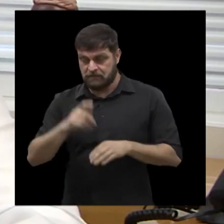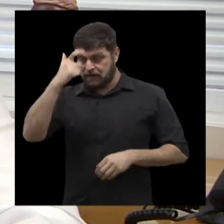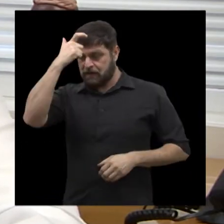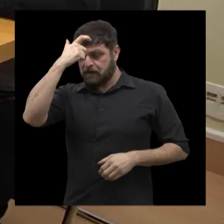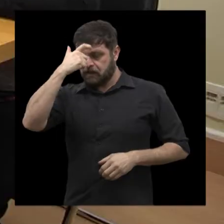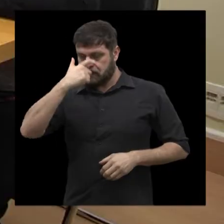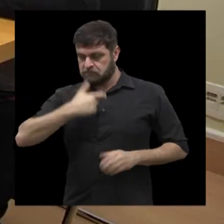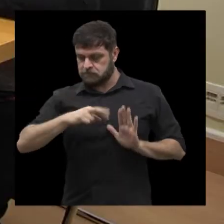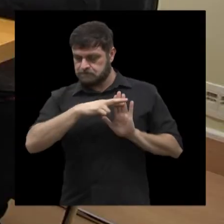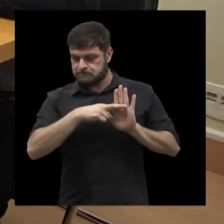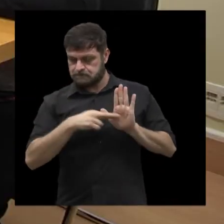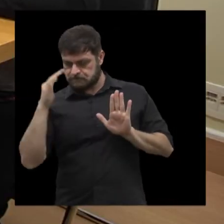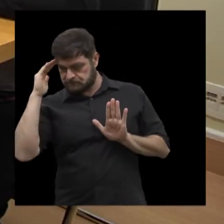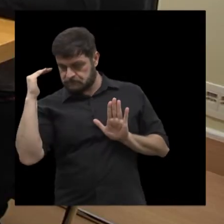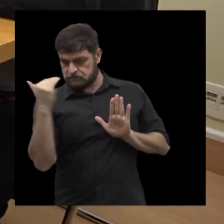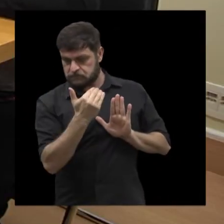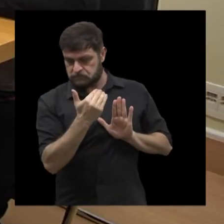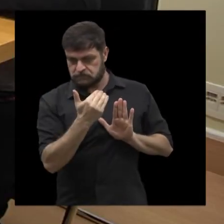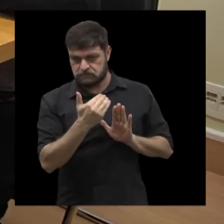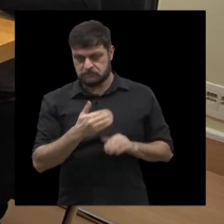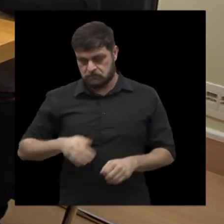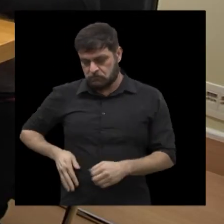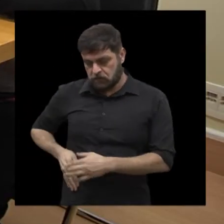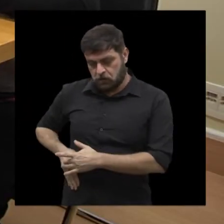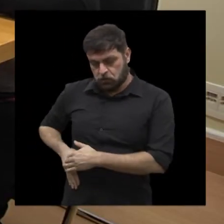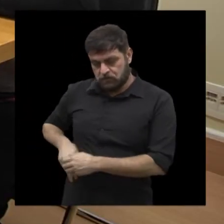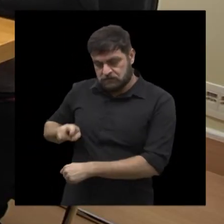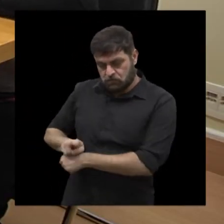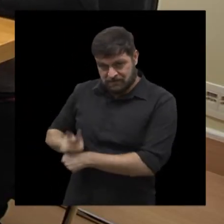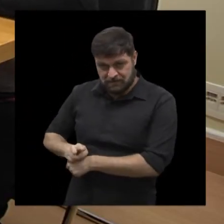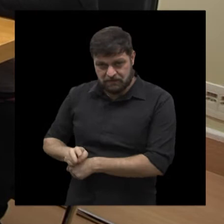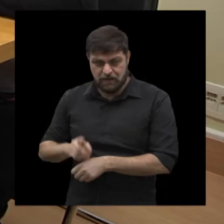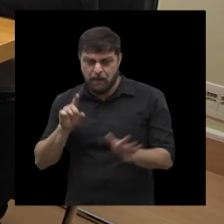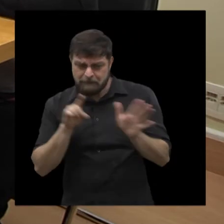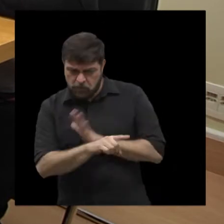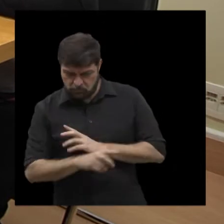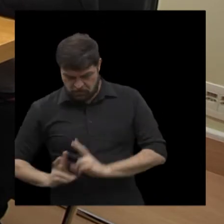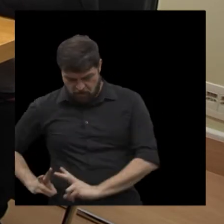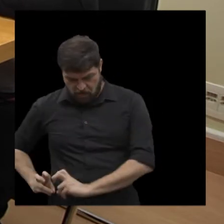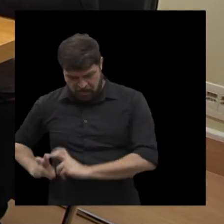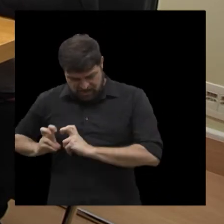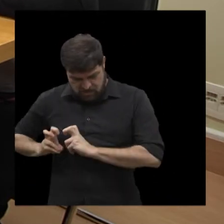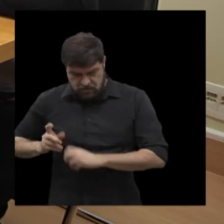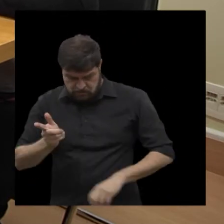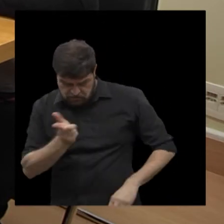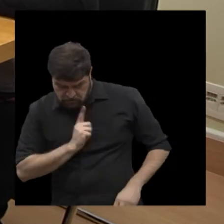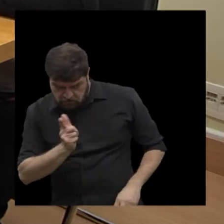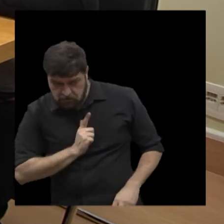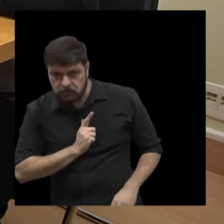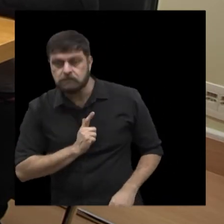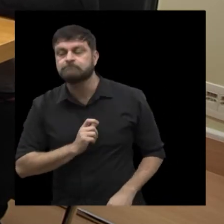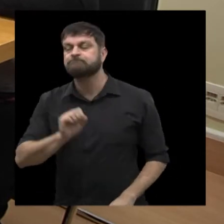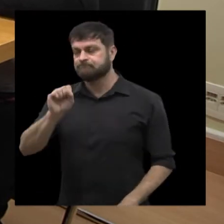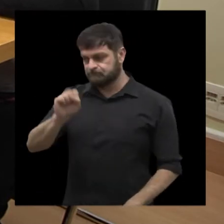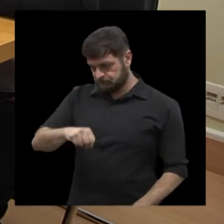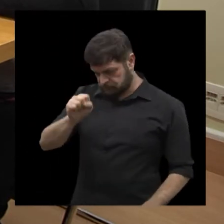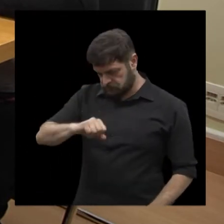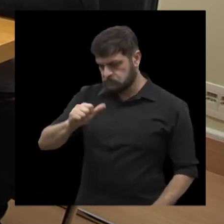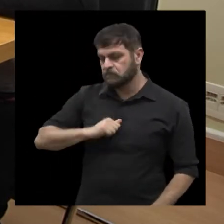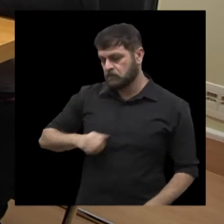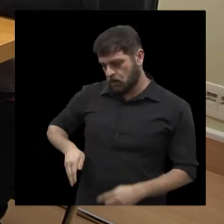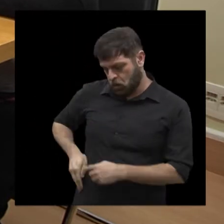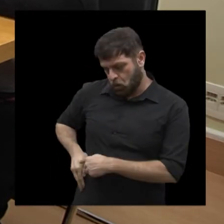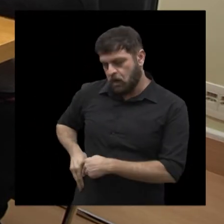da pessoa, tá? Isso é muito importante. Existe câncer de rim? Existe, como qualquer outro